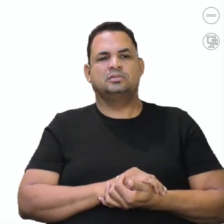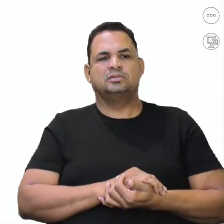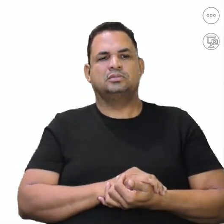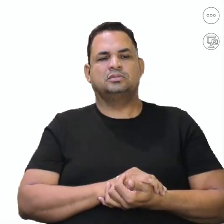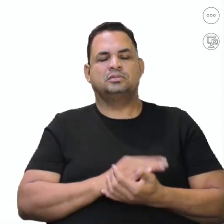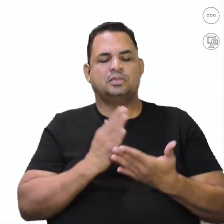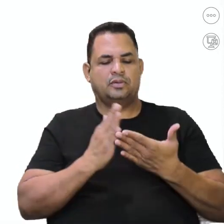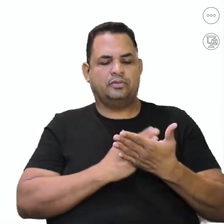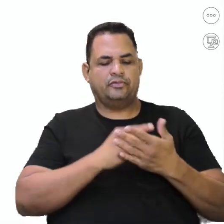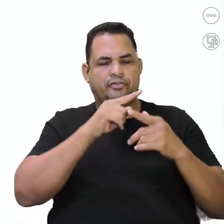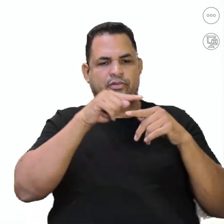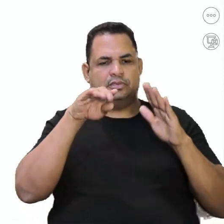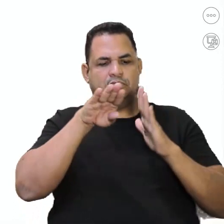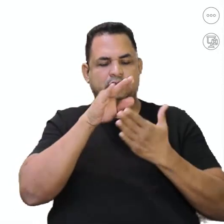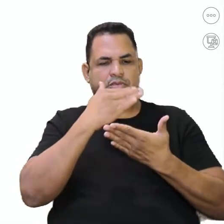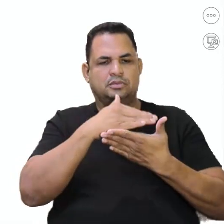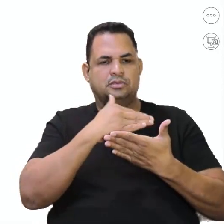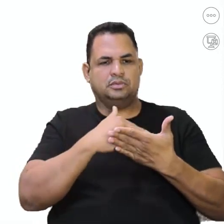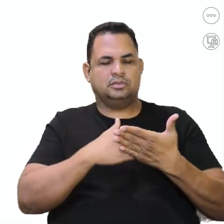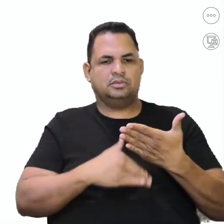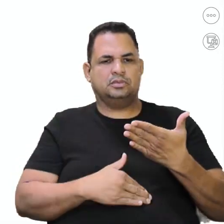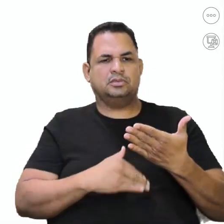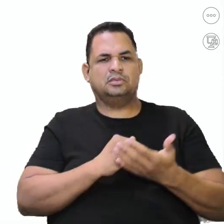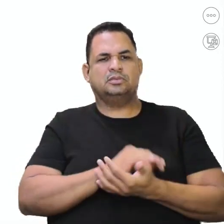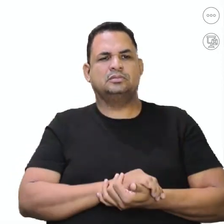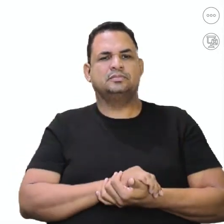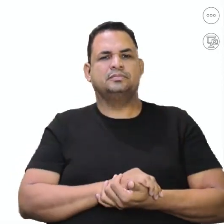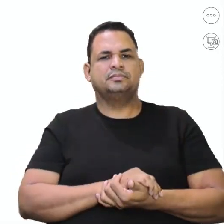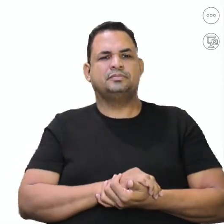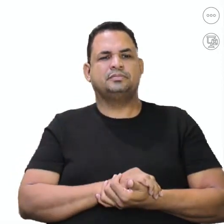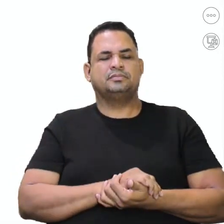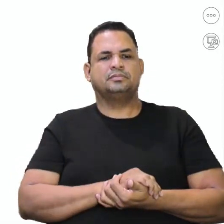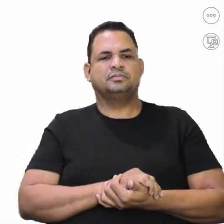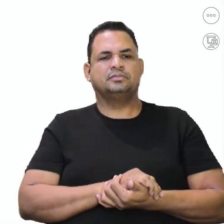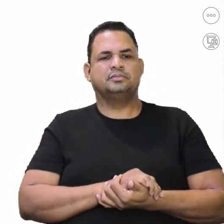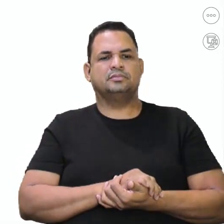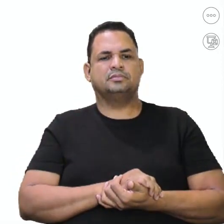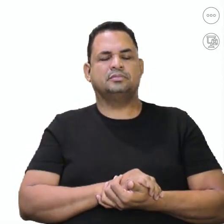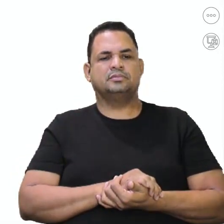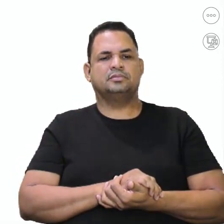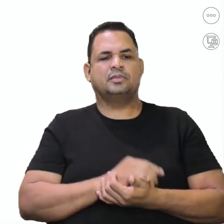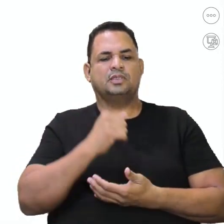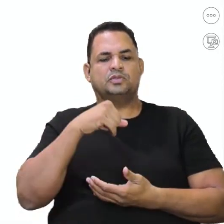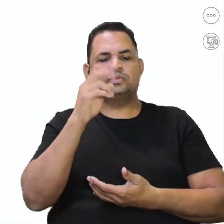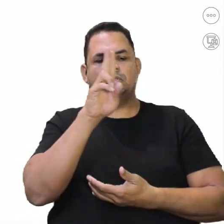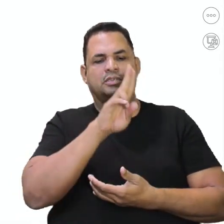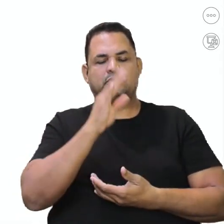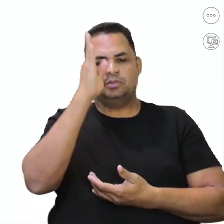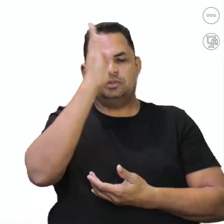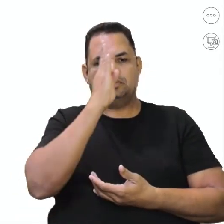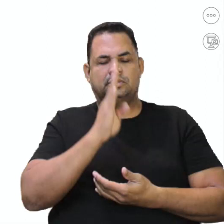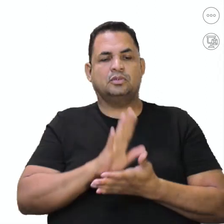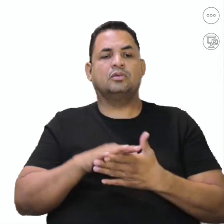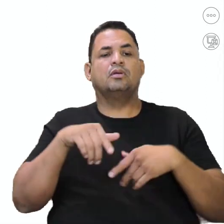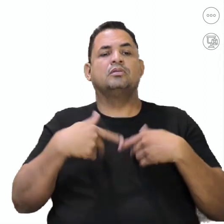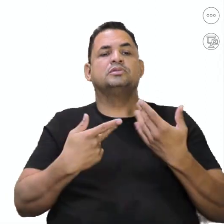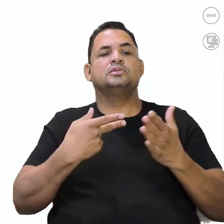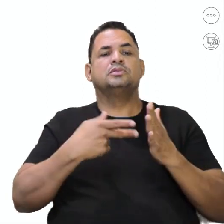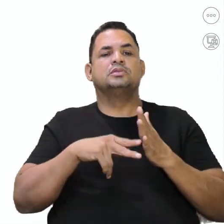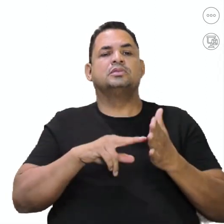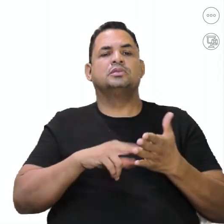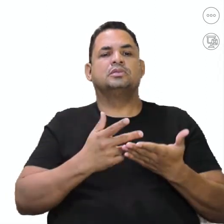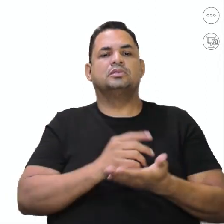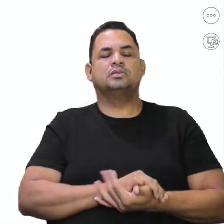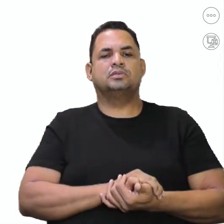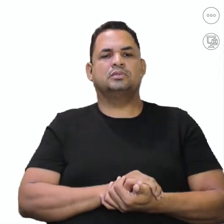Que é o folheto, o famoso folheto, a palavra flyer é muito utilizada aqui no Brasil, né? O estrangeirismo. E ele é o quê? O que ele diz? O flyer